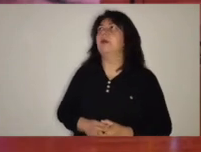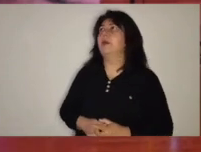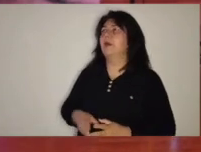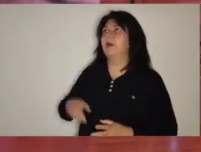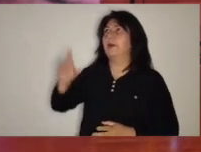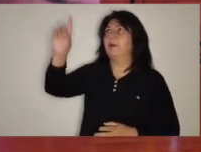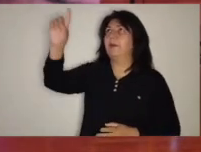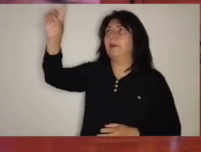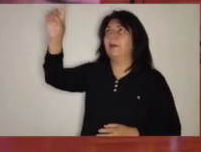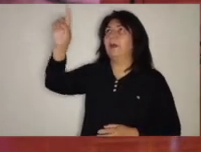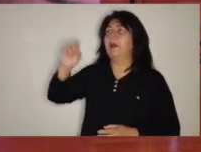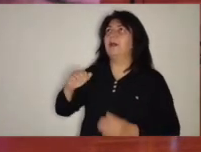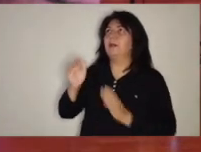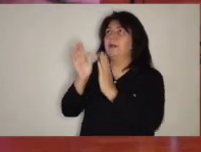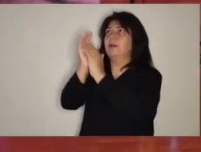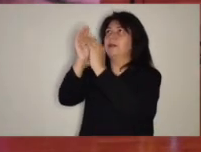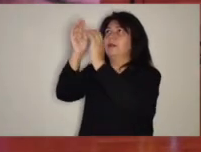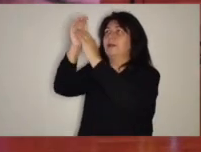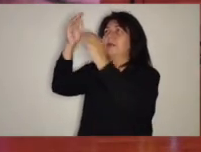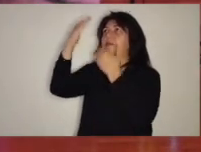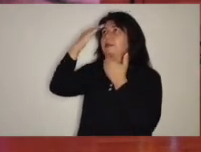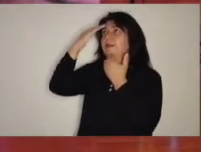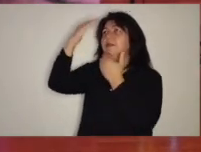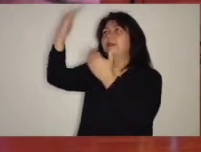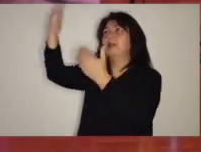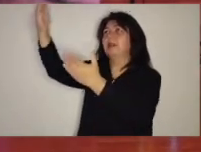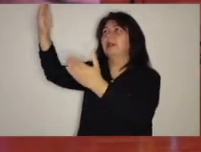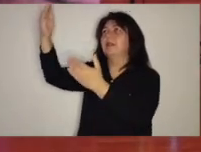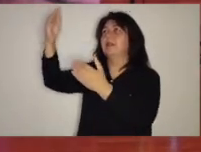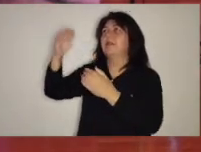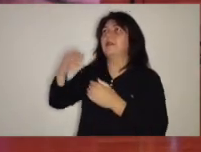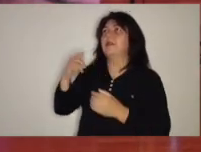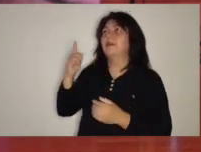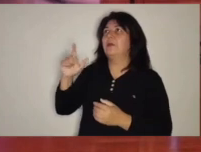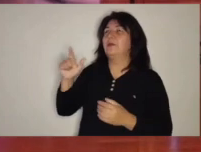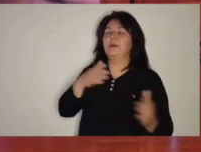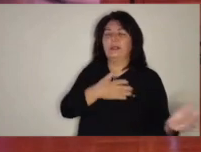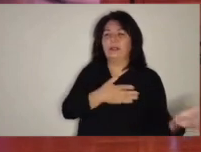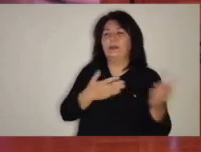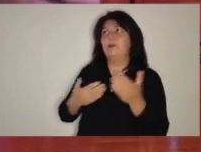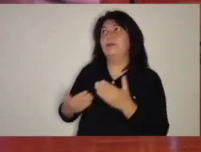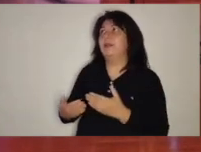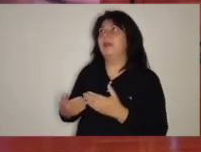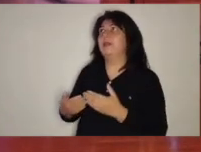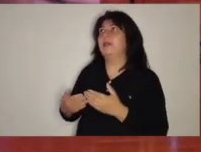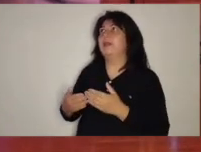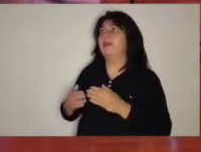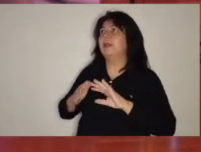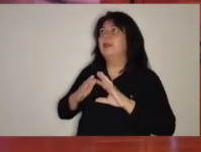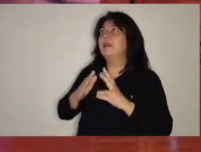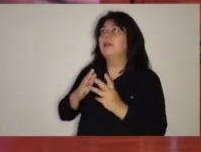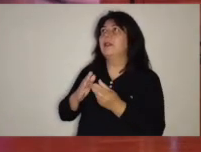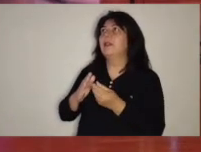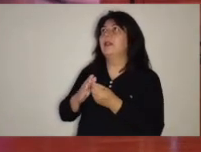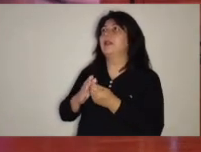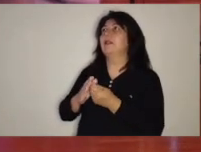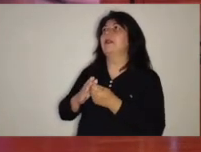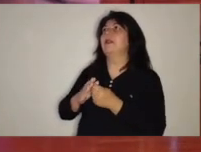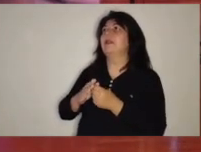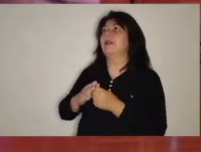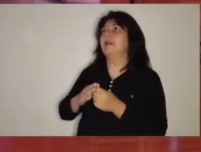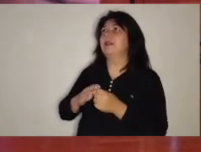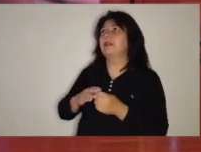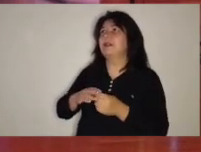louvamos, nós te agradecemos por estar mais um dia aqui na tua casa, Pai. Tira de nós, da